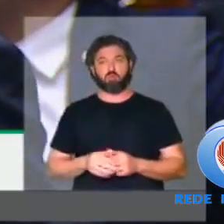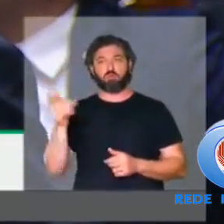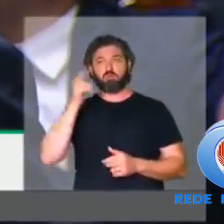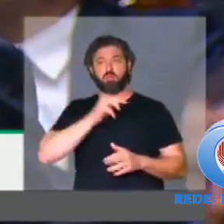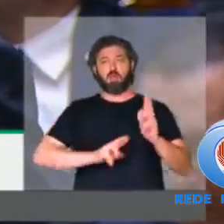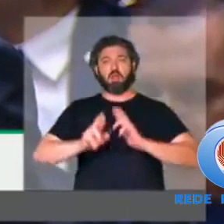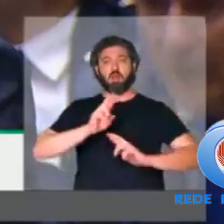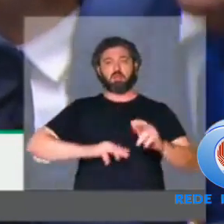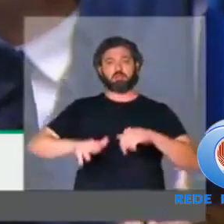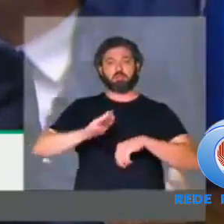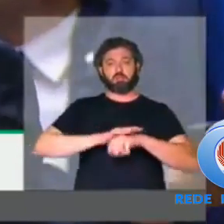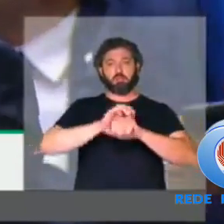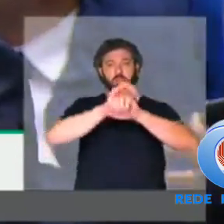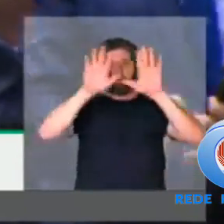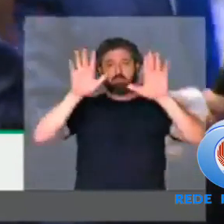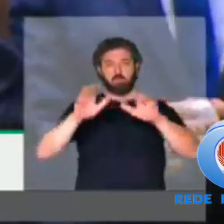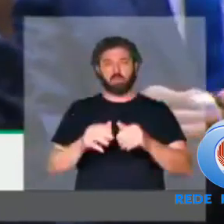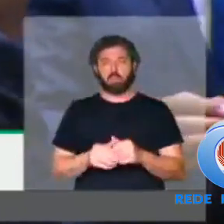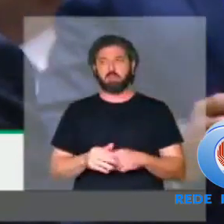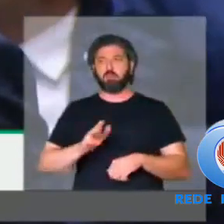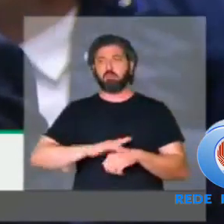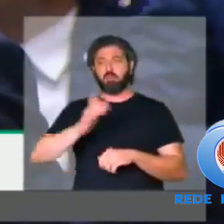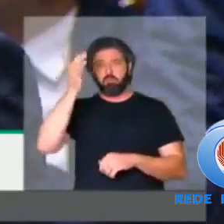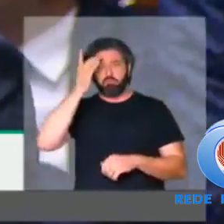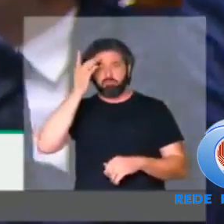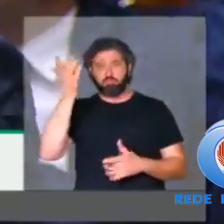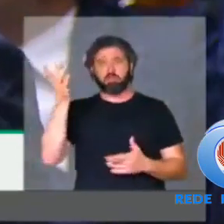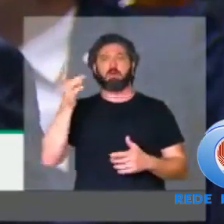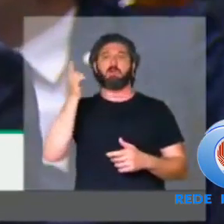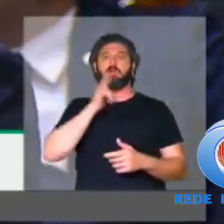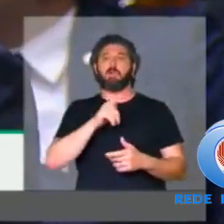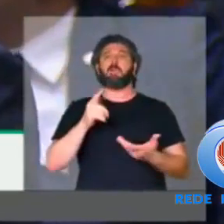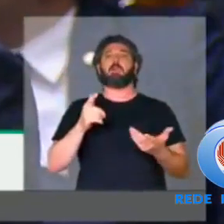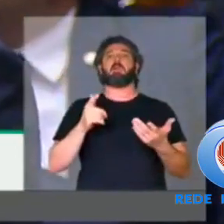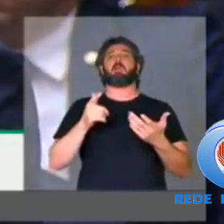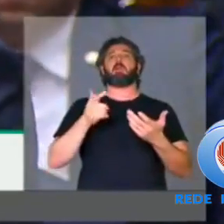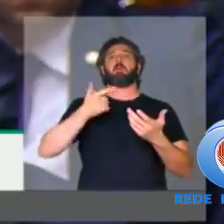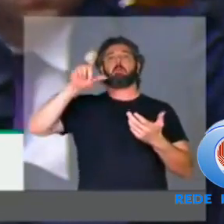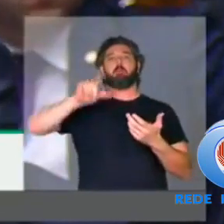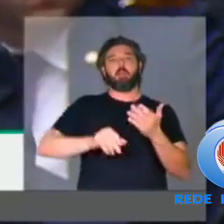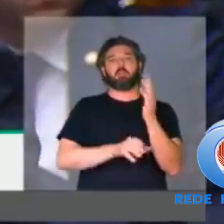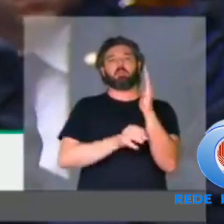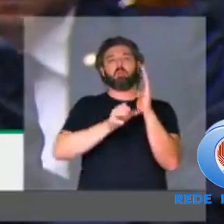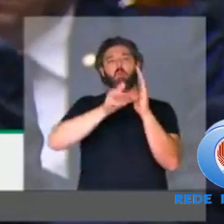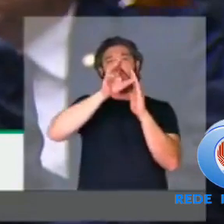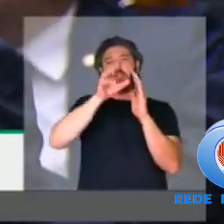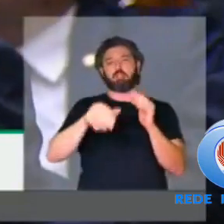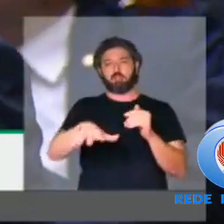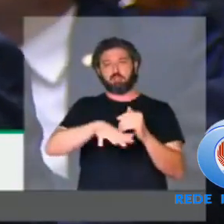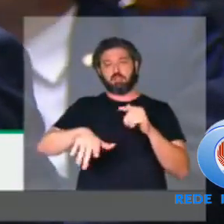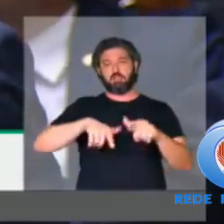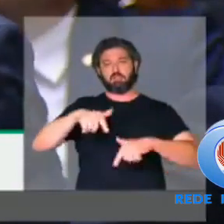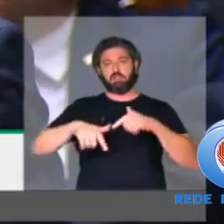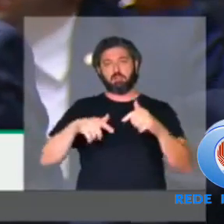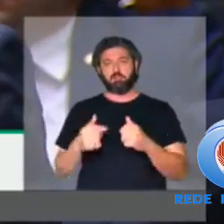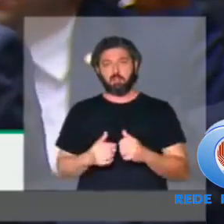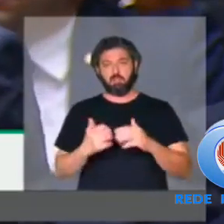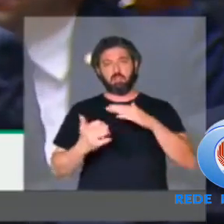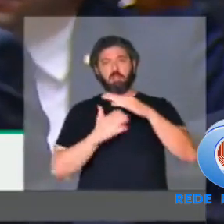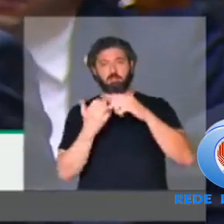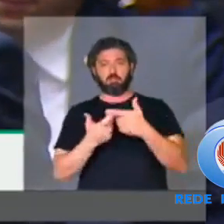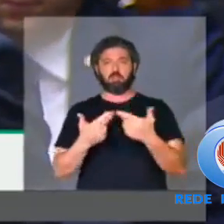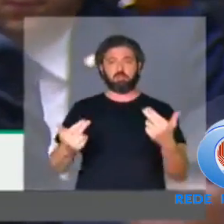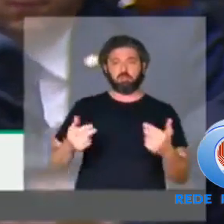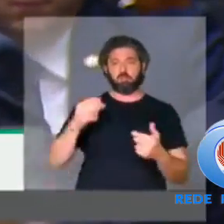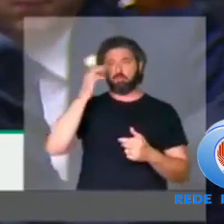para que as relações sejam mais transparentes, mais modernas, para que a gente tenha menos burocracia no ambiente